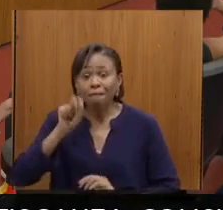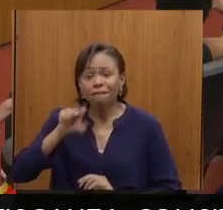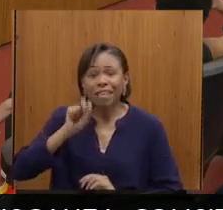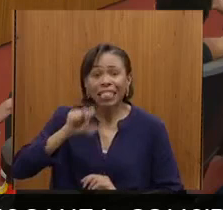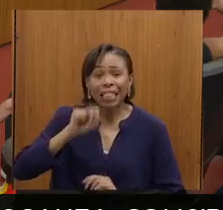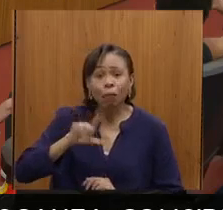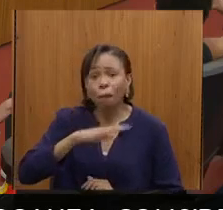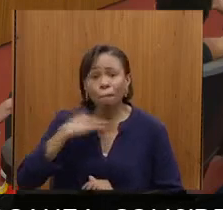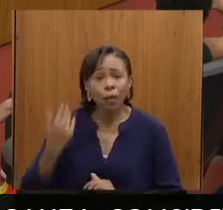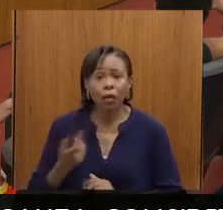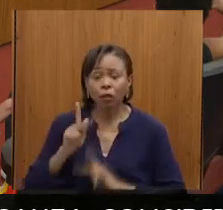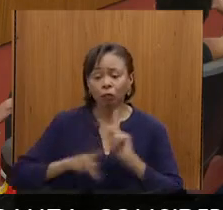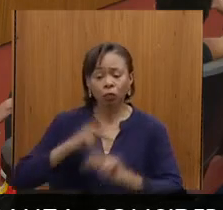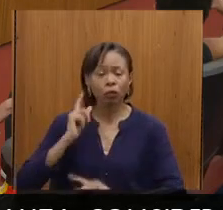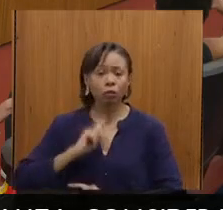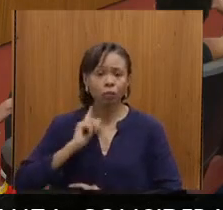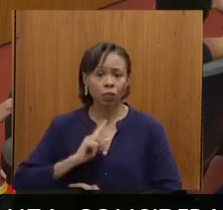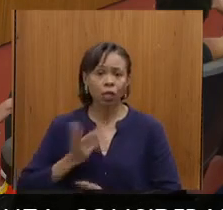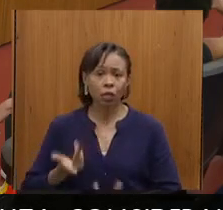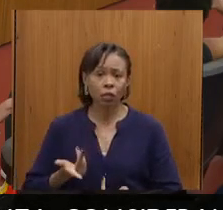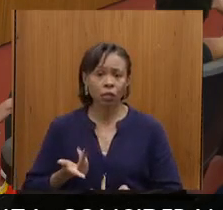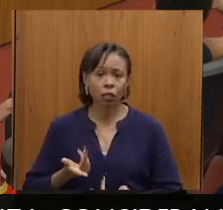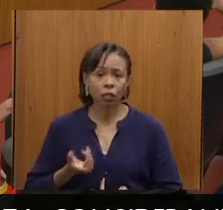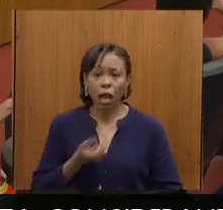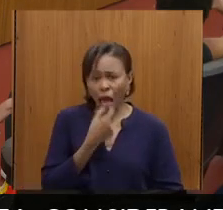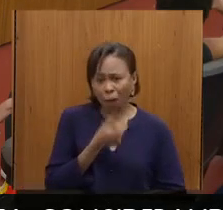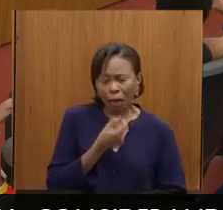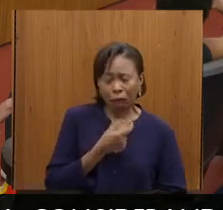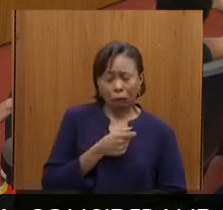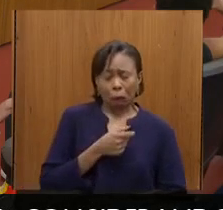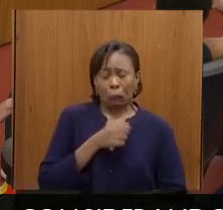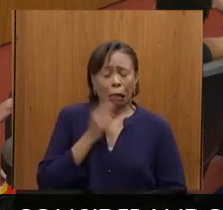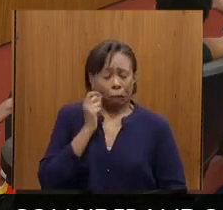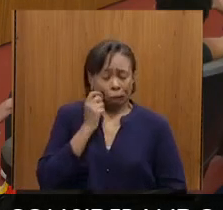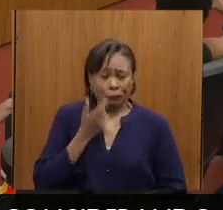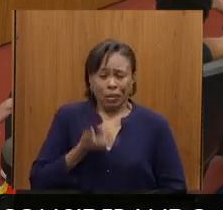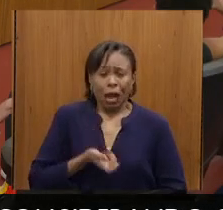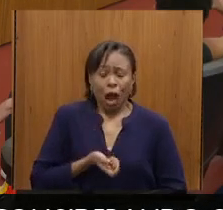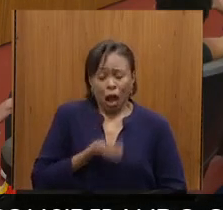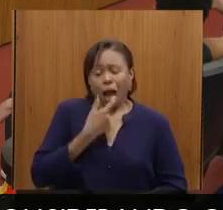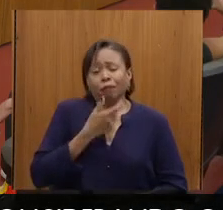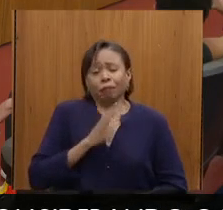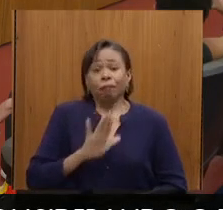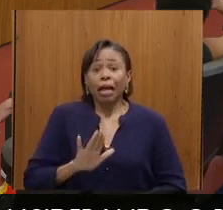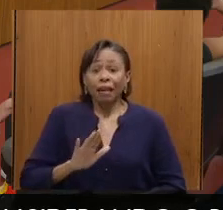Essa que é a verdade. Se fosse remédio amargo, gente toma, veneno não, veneno mata.